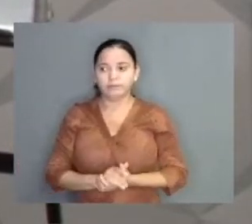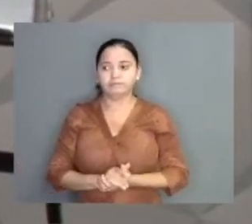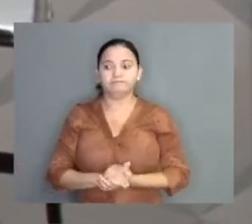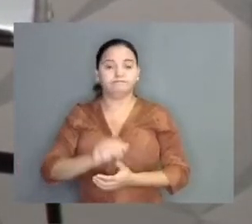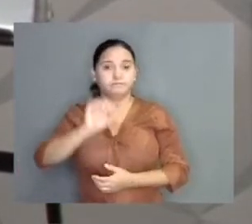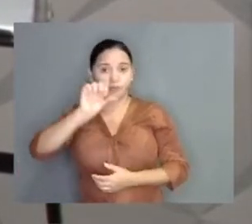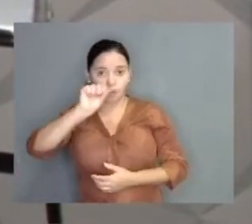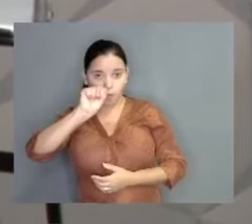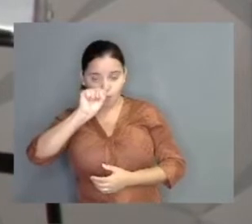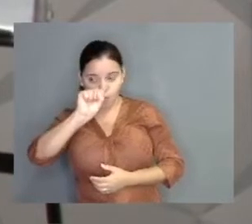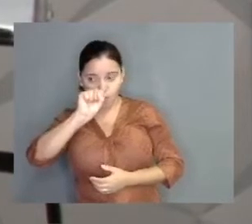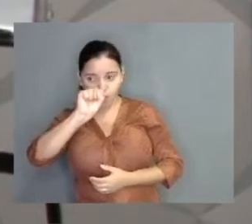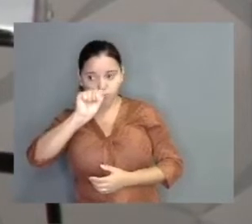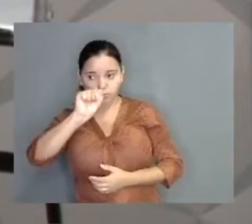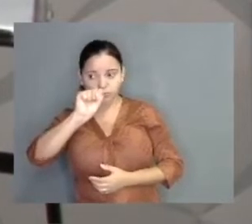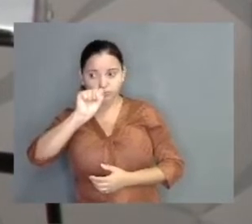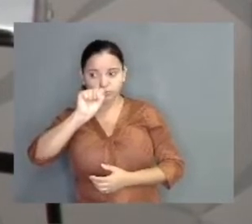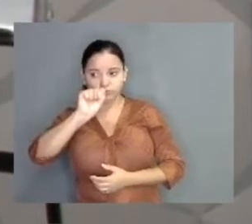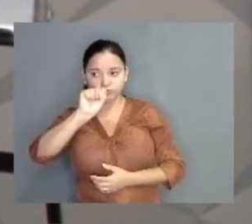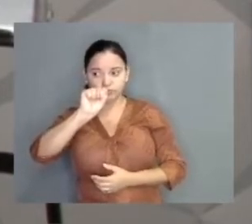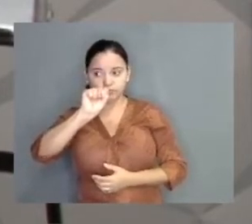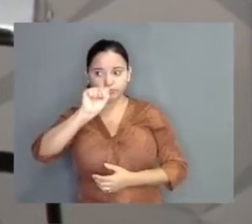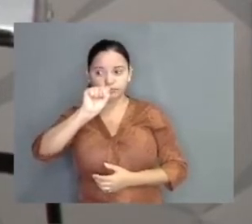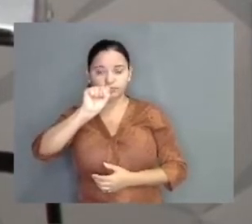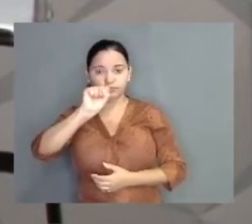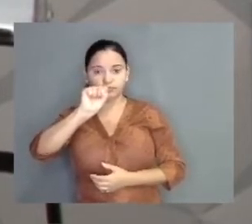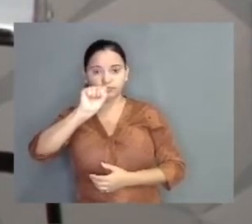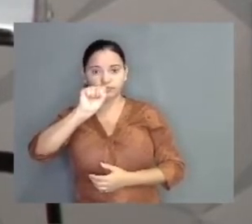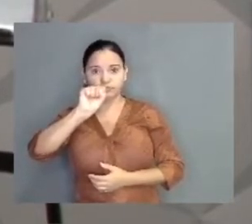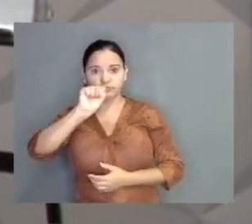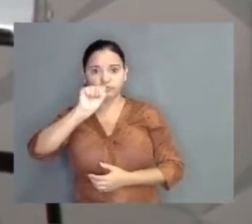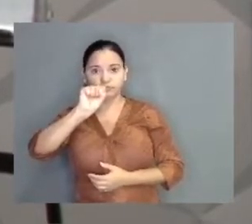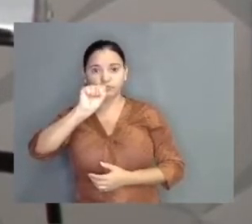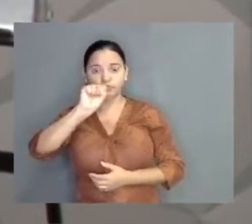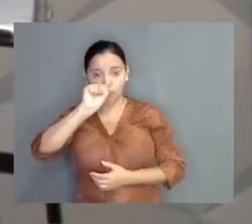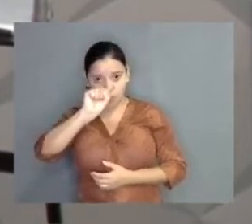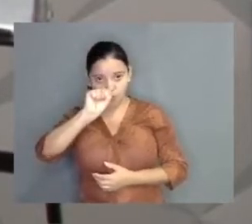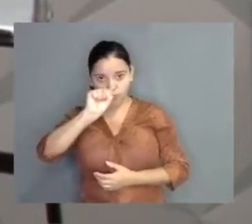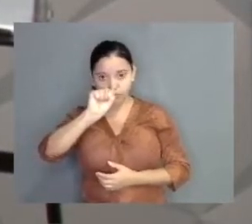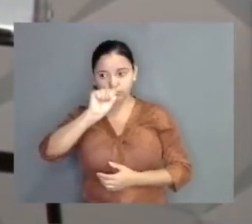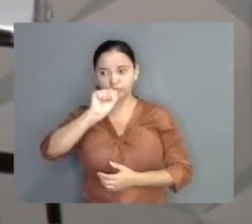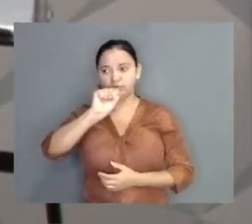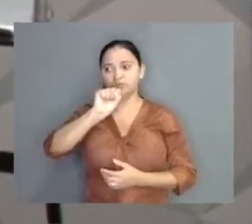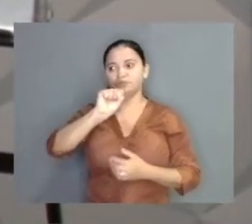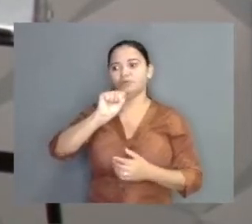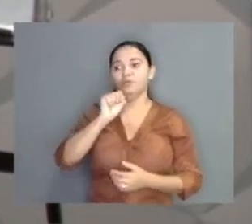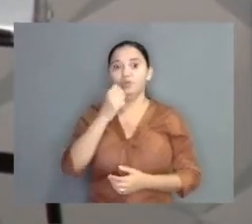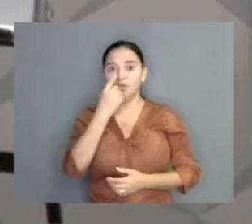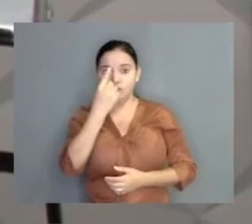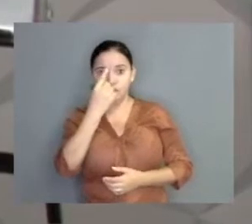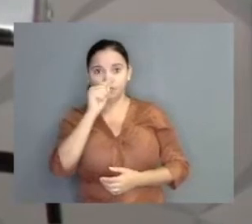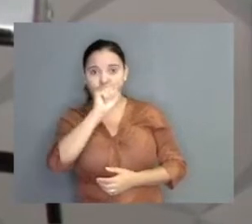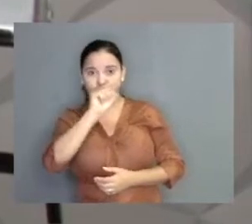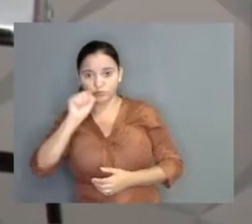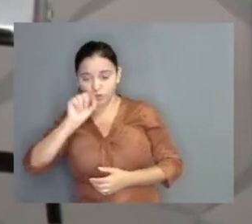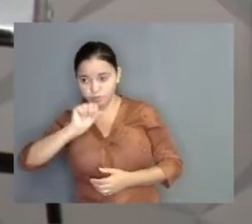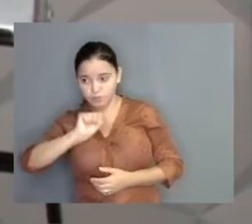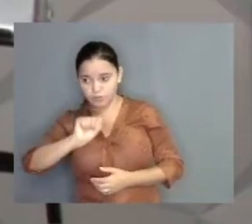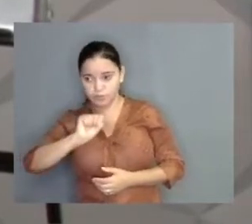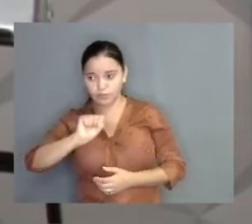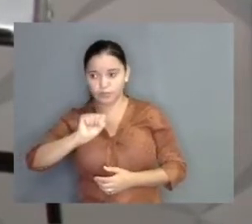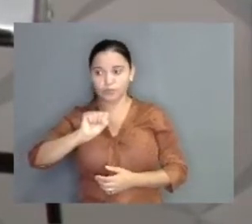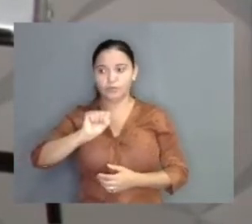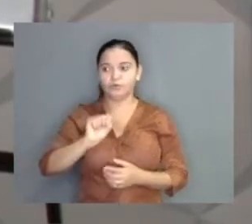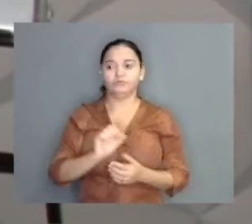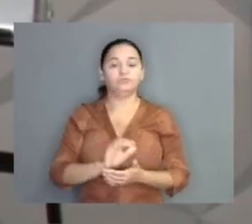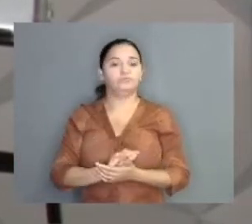8 e 1 sobre 8 são termos